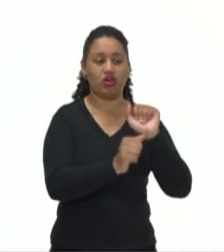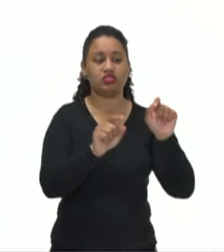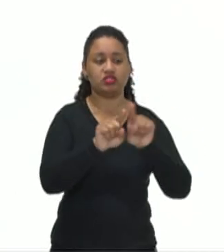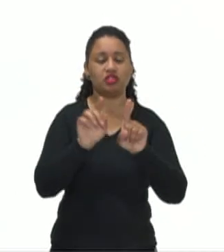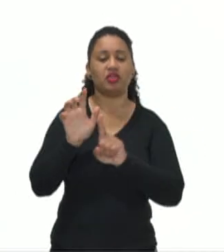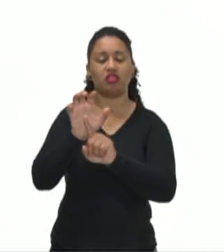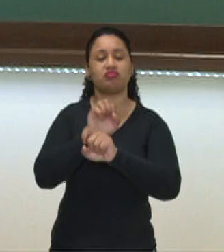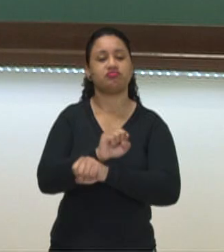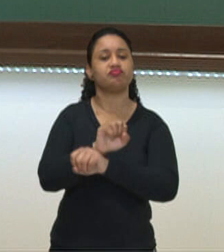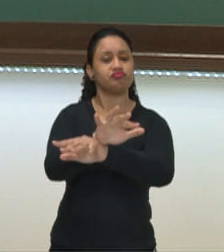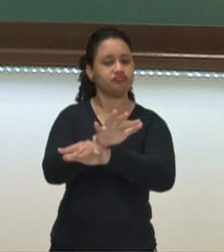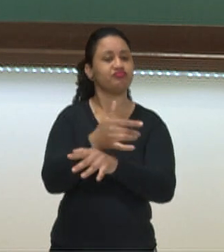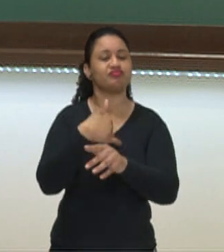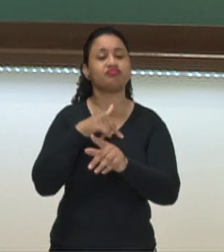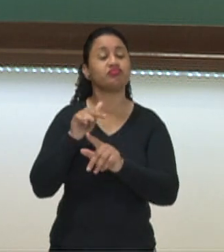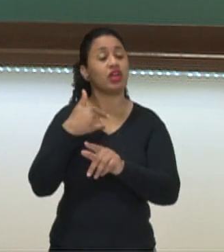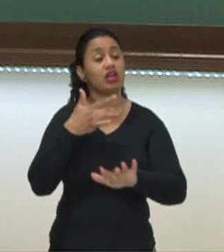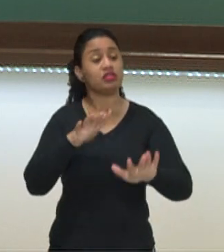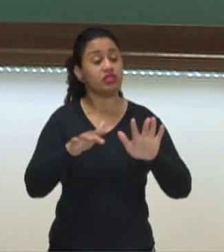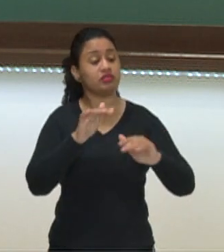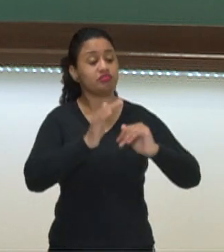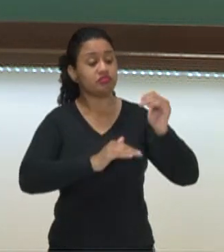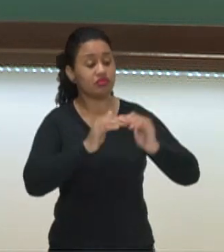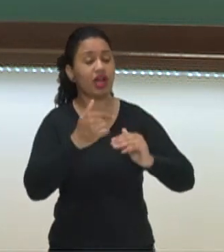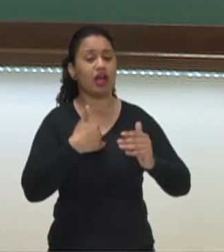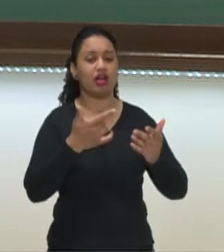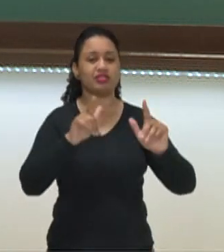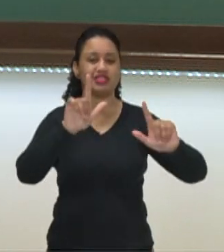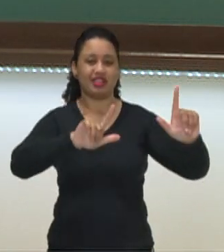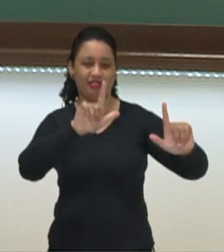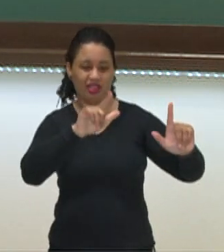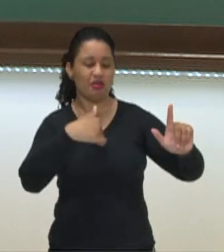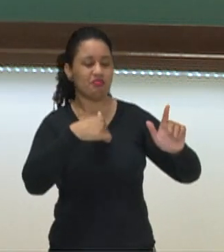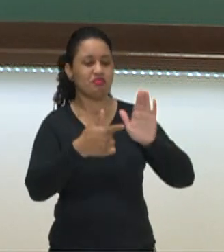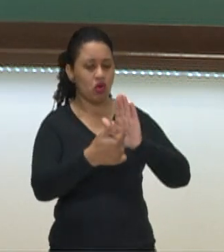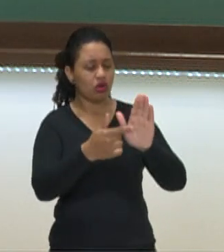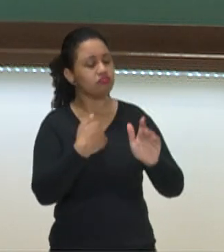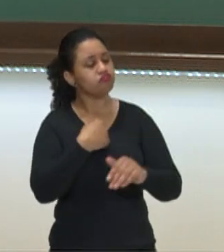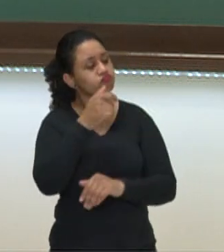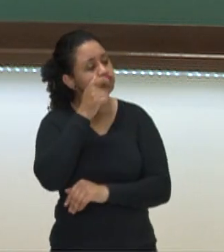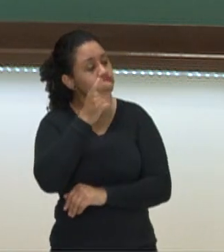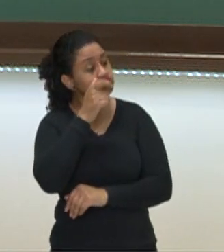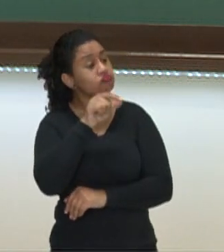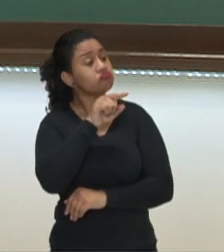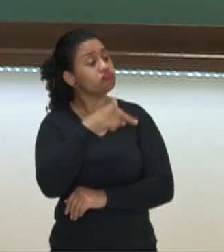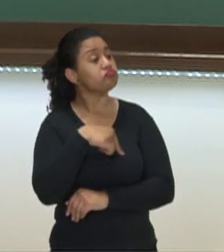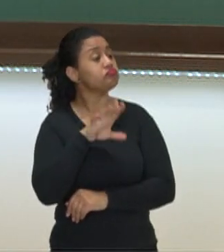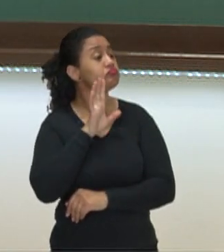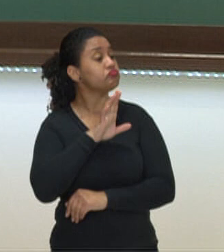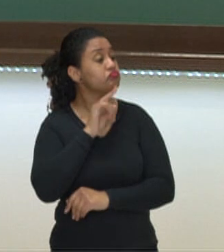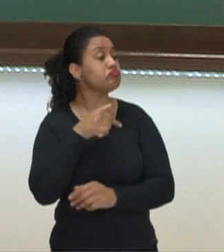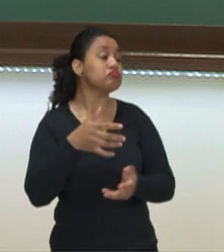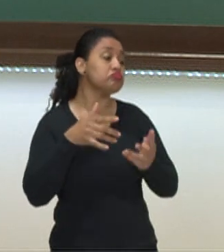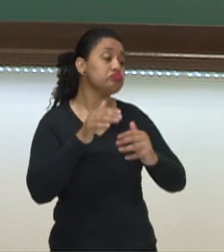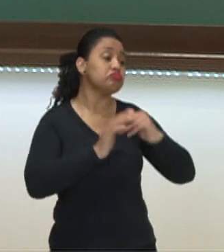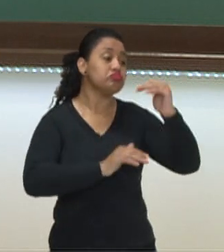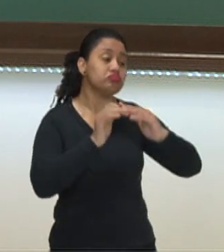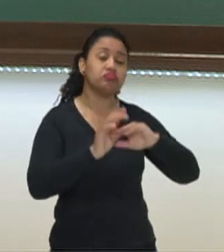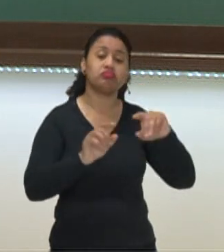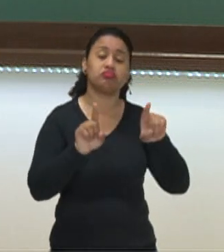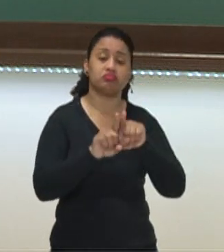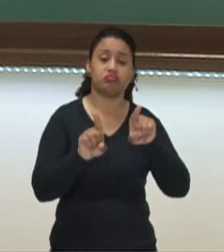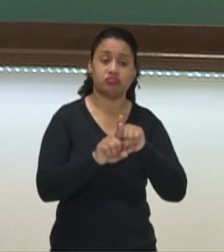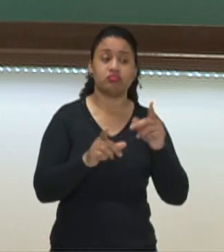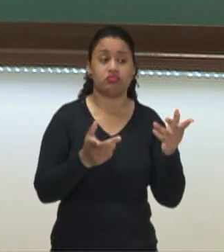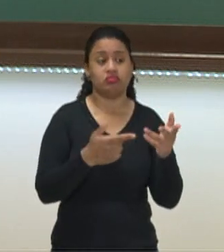Então, muitas dessas atividades, hoje em dia, elas são televisionadas, né? Então, as pessoas assistem, acabam querendo praticar.